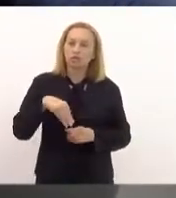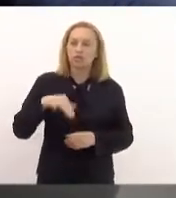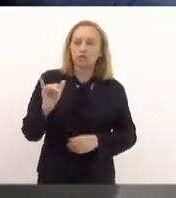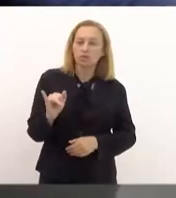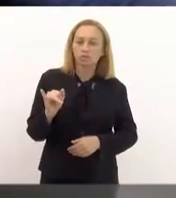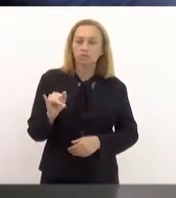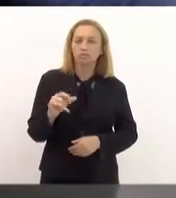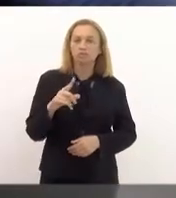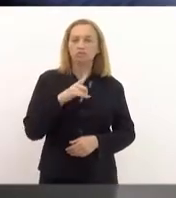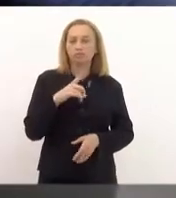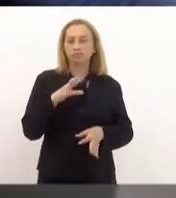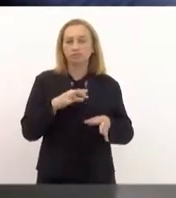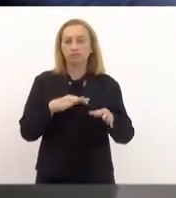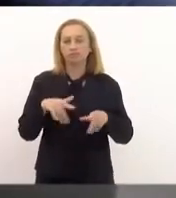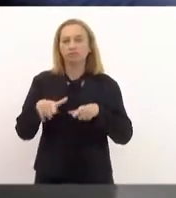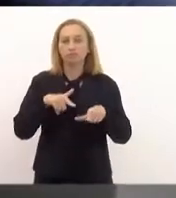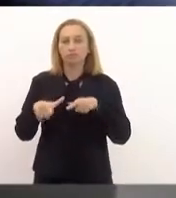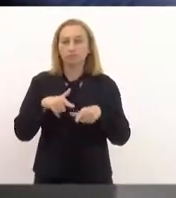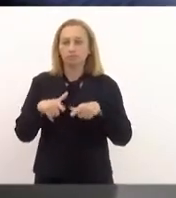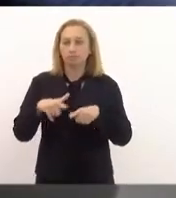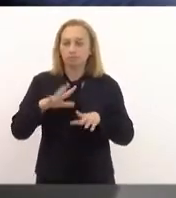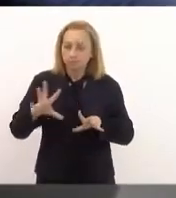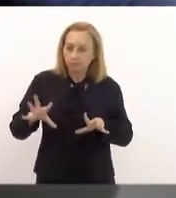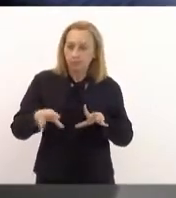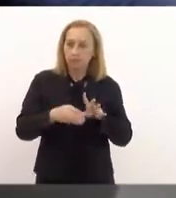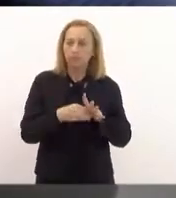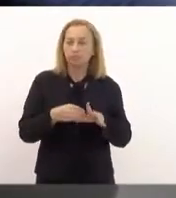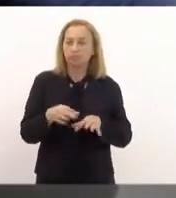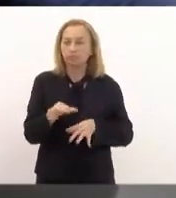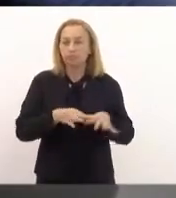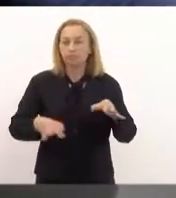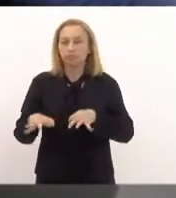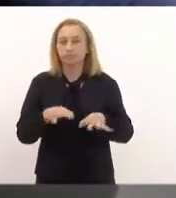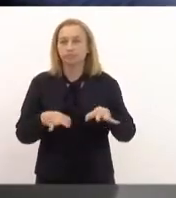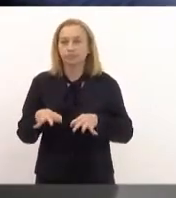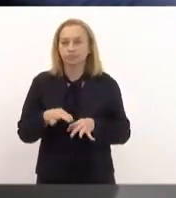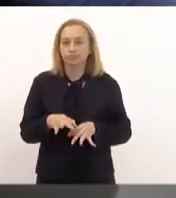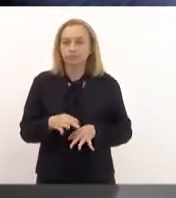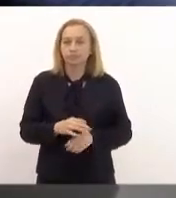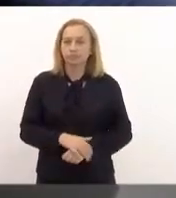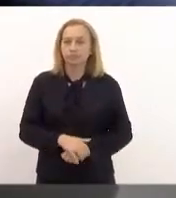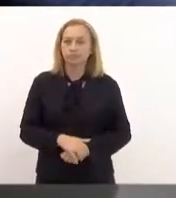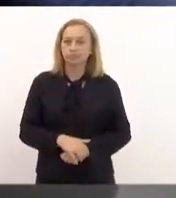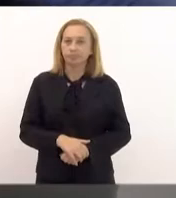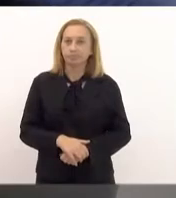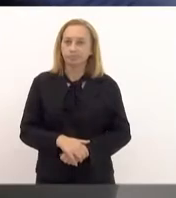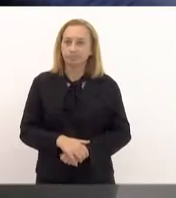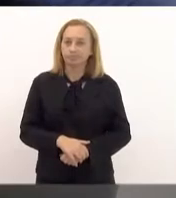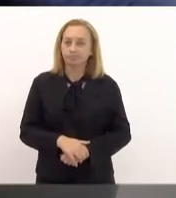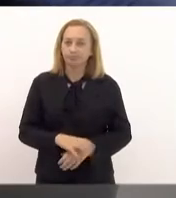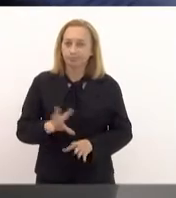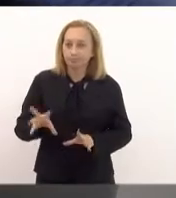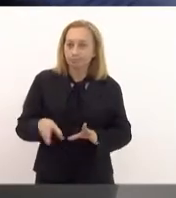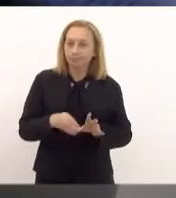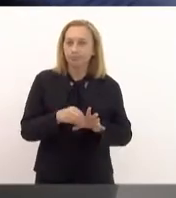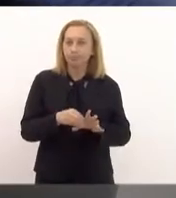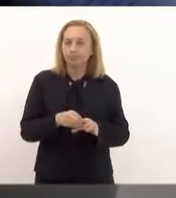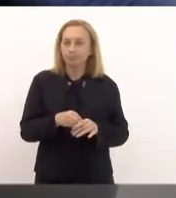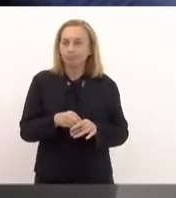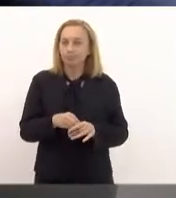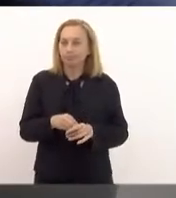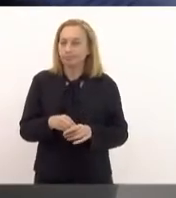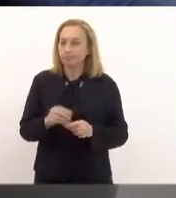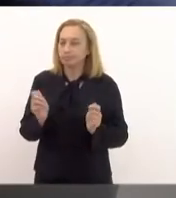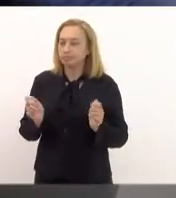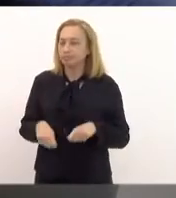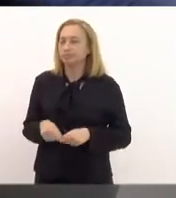Então, existe um trabalho de integração de planejamento que tem sido feito dentro da medida da possibilidade